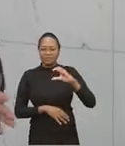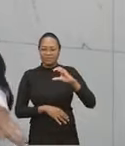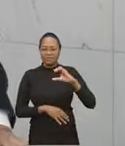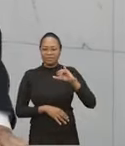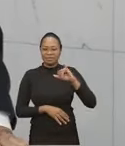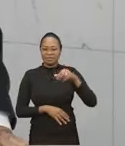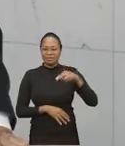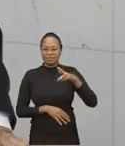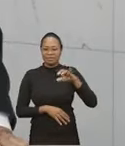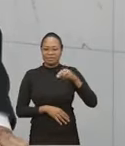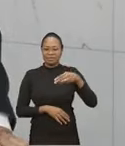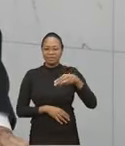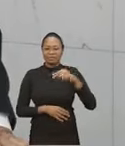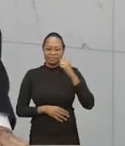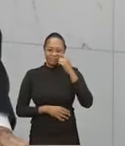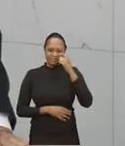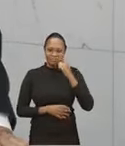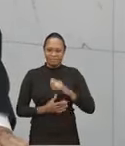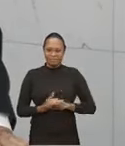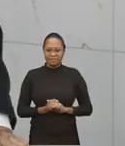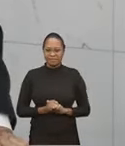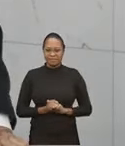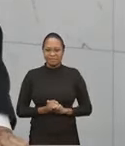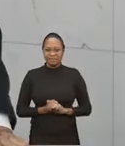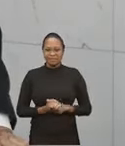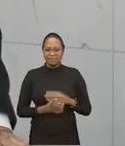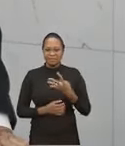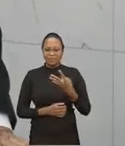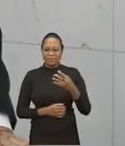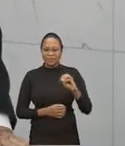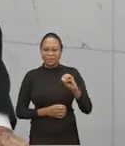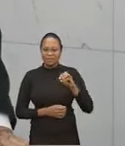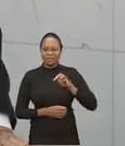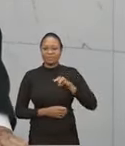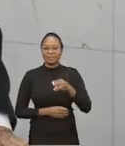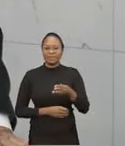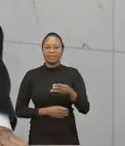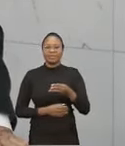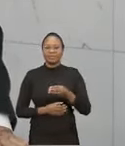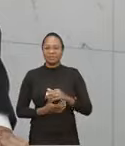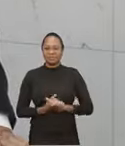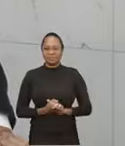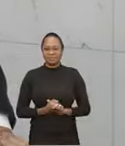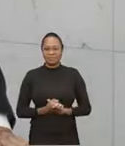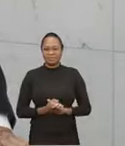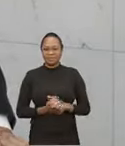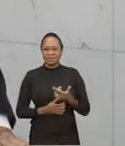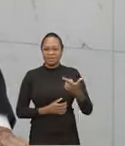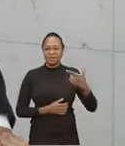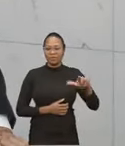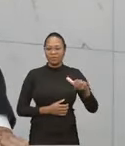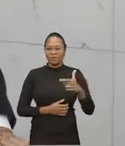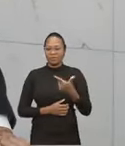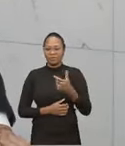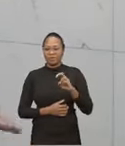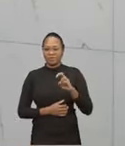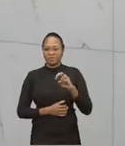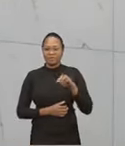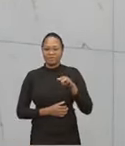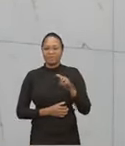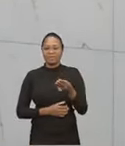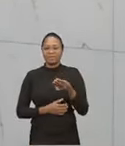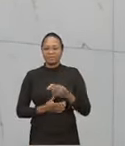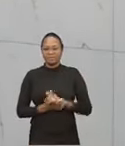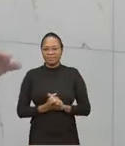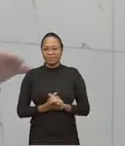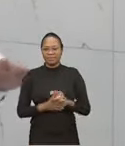uma outra grande obra, no valor de 40 milhões uma e outra no valor de 25 milhões de reais. Então,